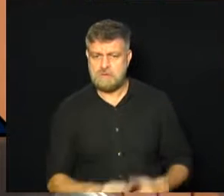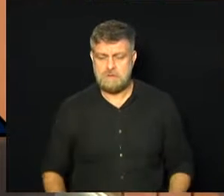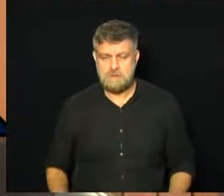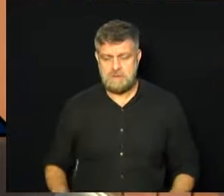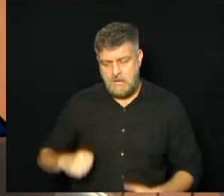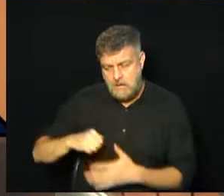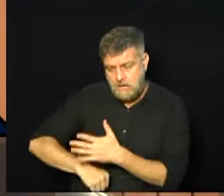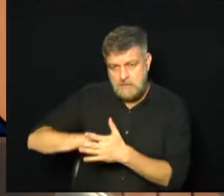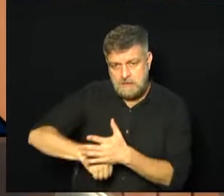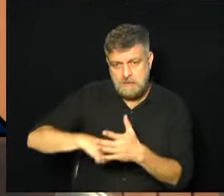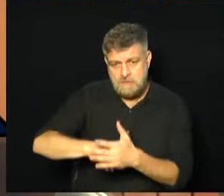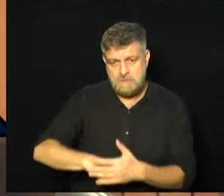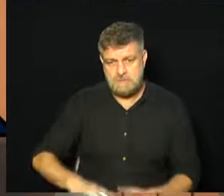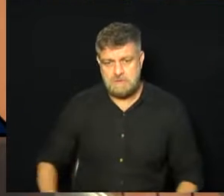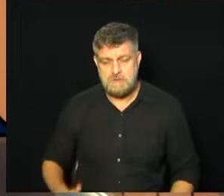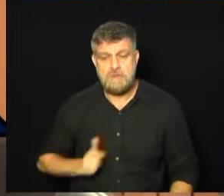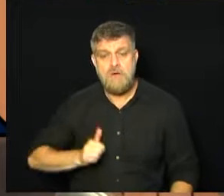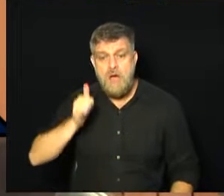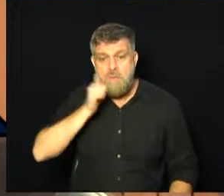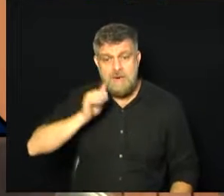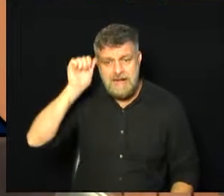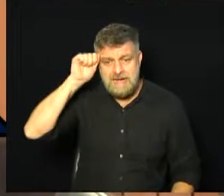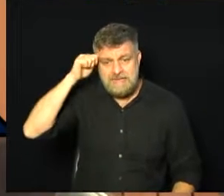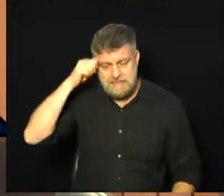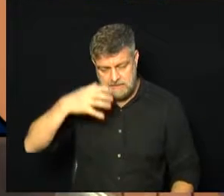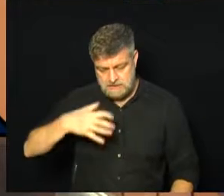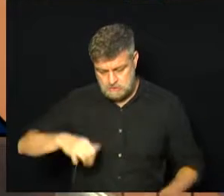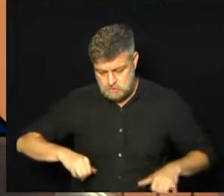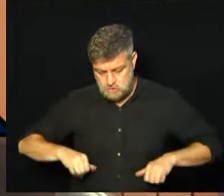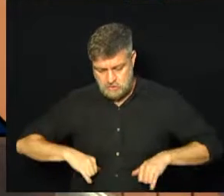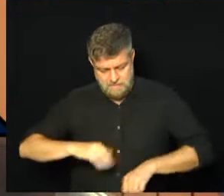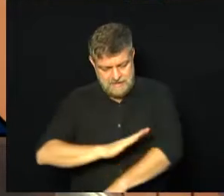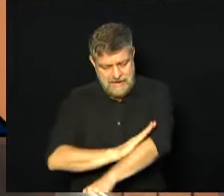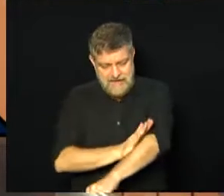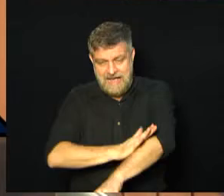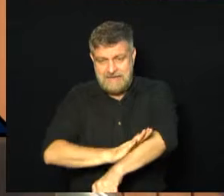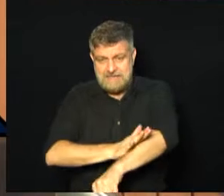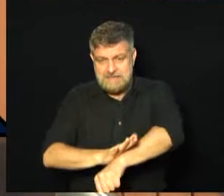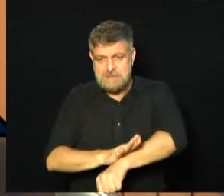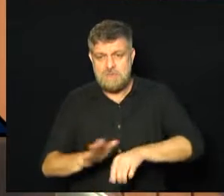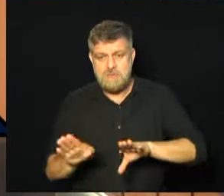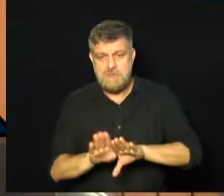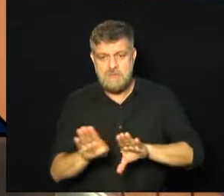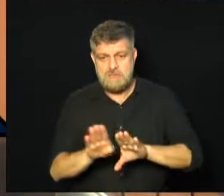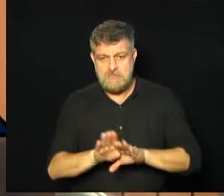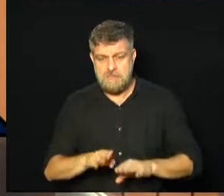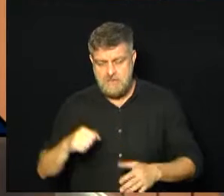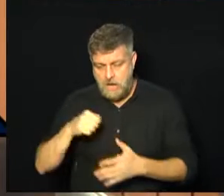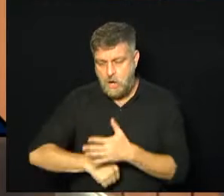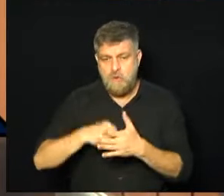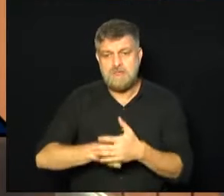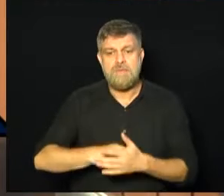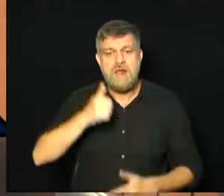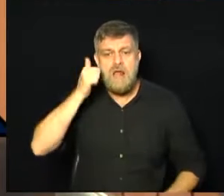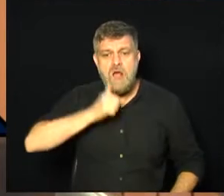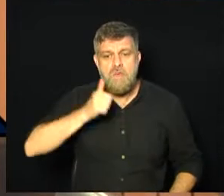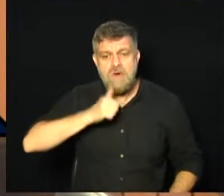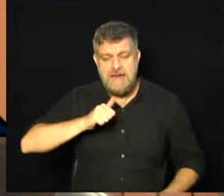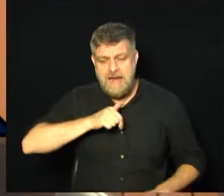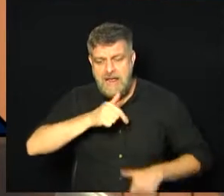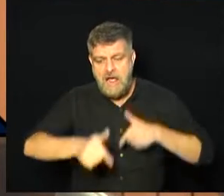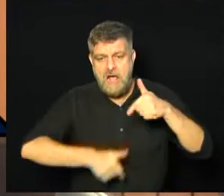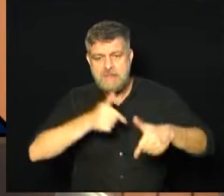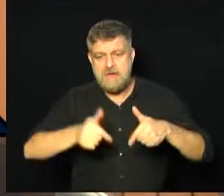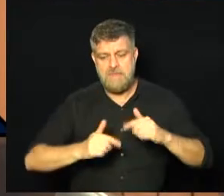contra o racismo às mulheres negras, e nessa luta pelas trabalhadoras